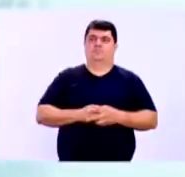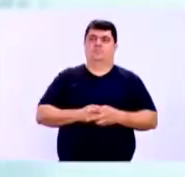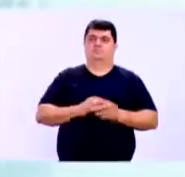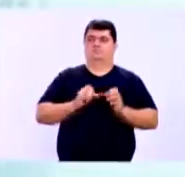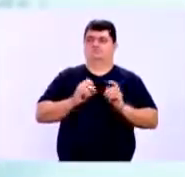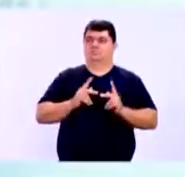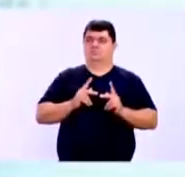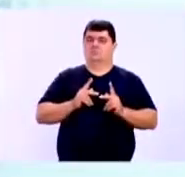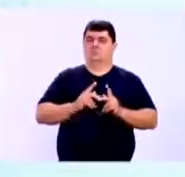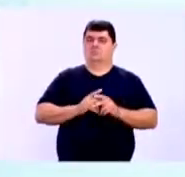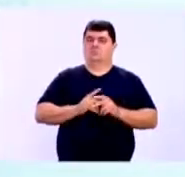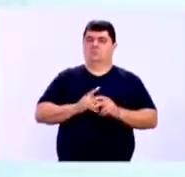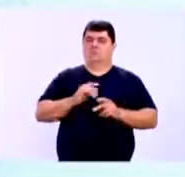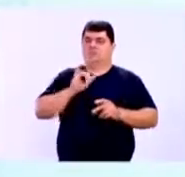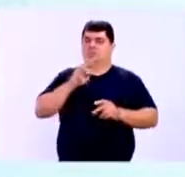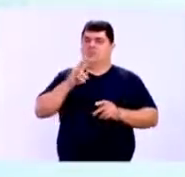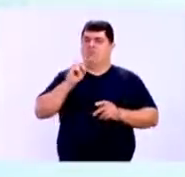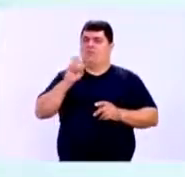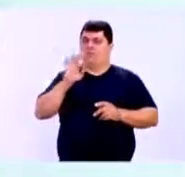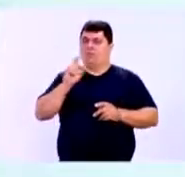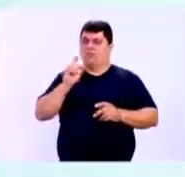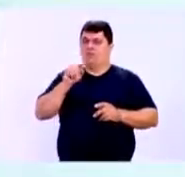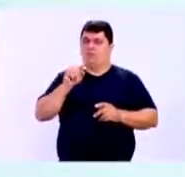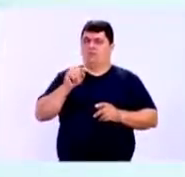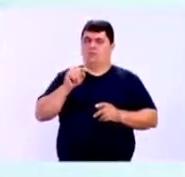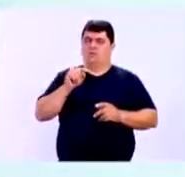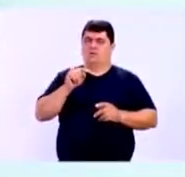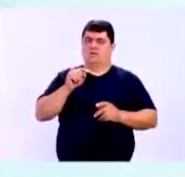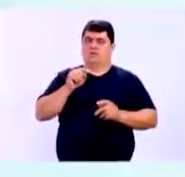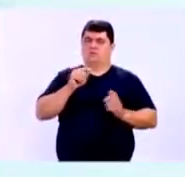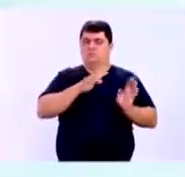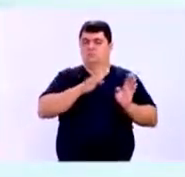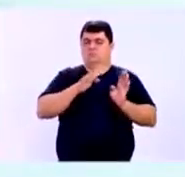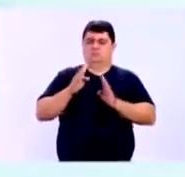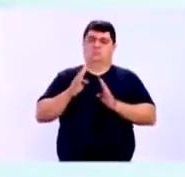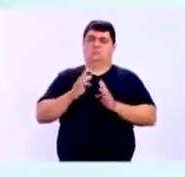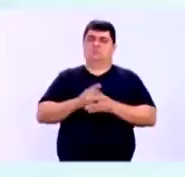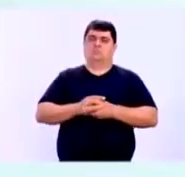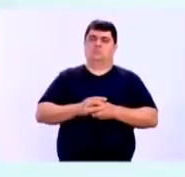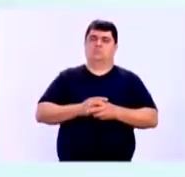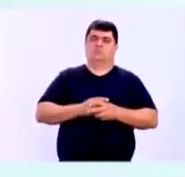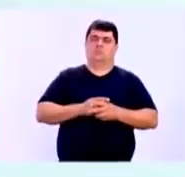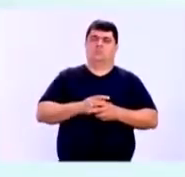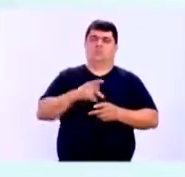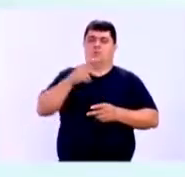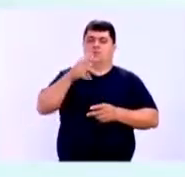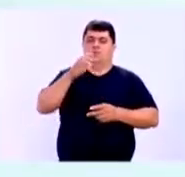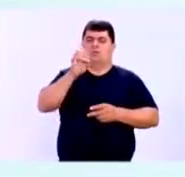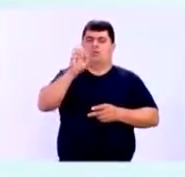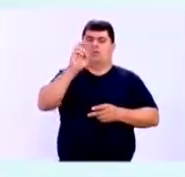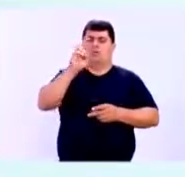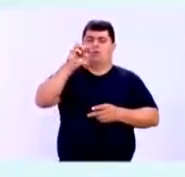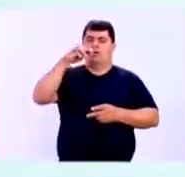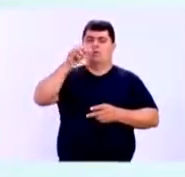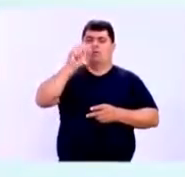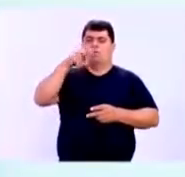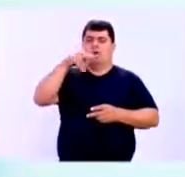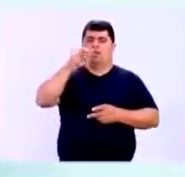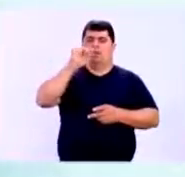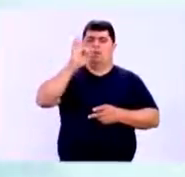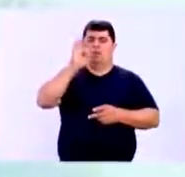Beleza. Então quer dizer que o inventário periódico, em determinado momento. E quanto ao inventário permanente? Vamos lá para o